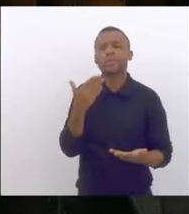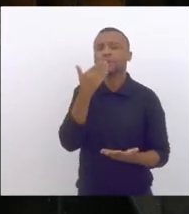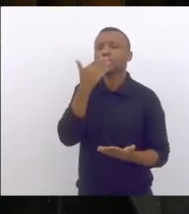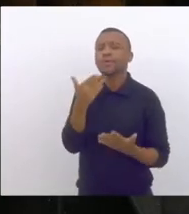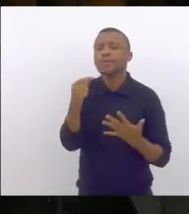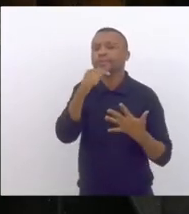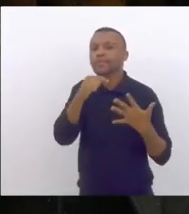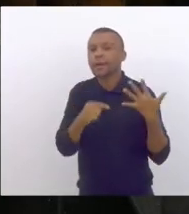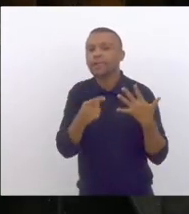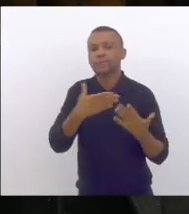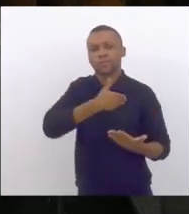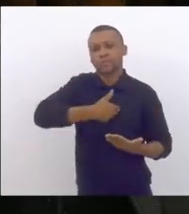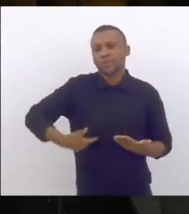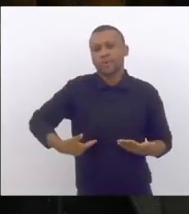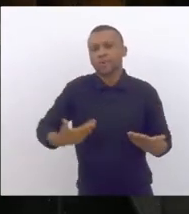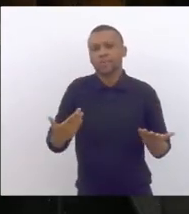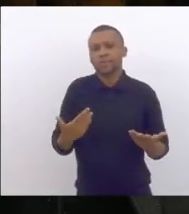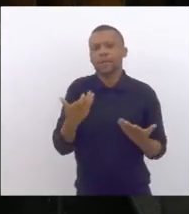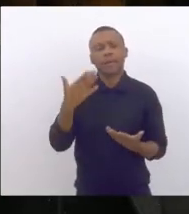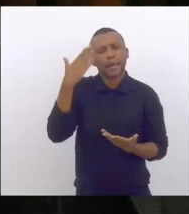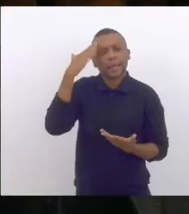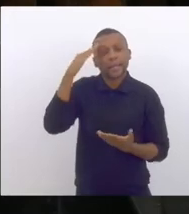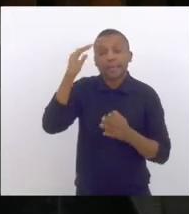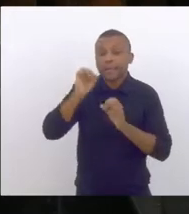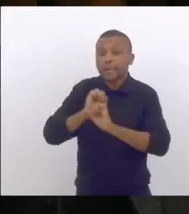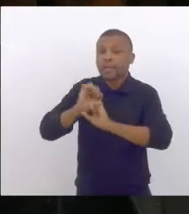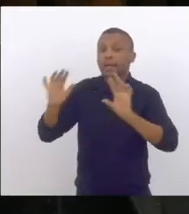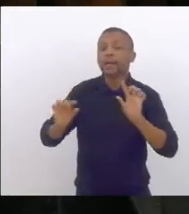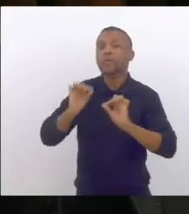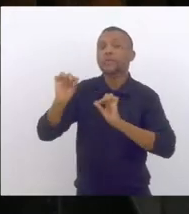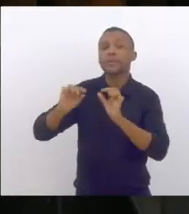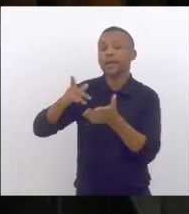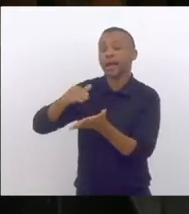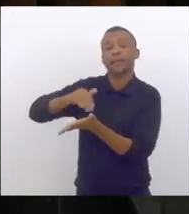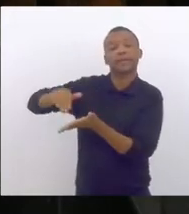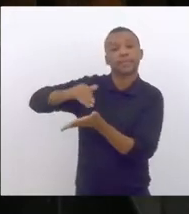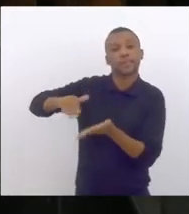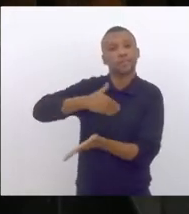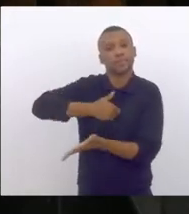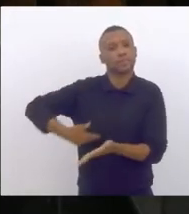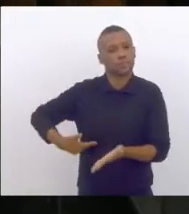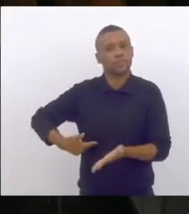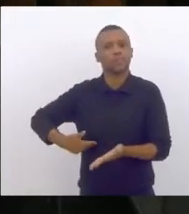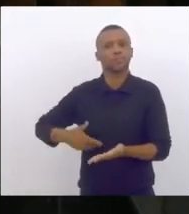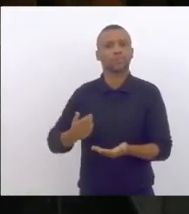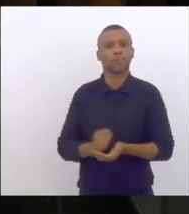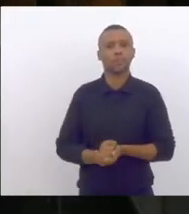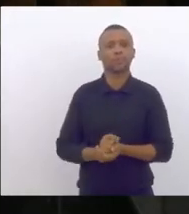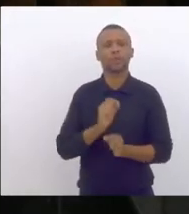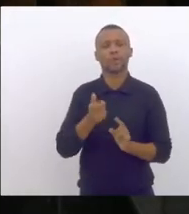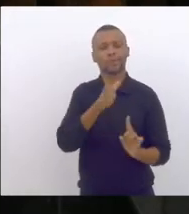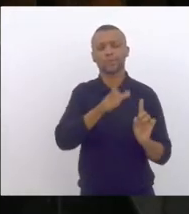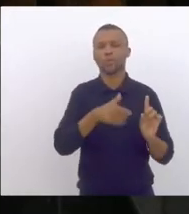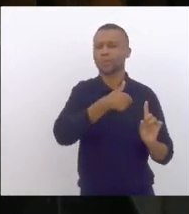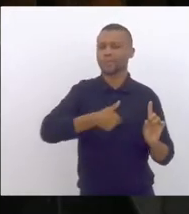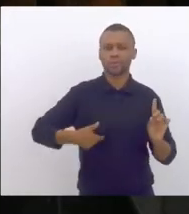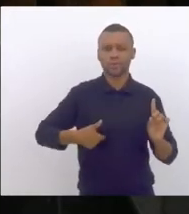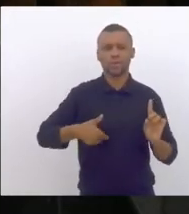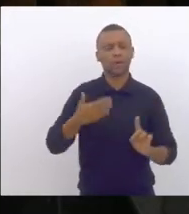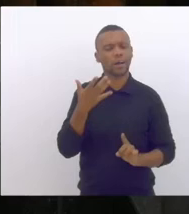isso eu queria entender o que que a secretaria de educação que que o governo estadual que que o governador Cláudio Castro